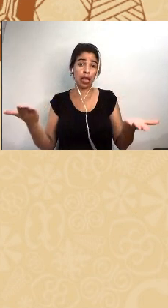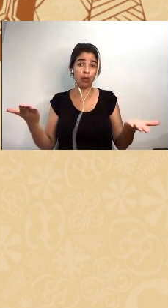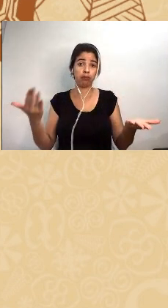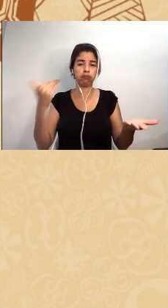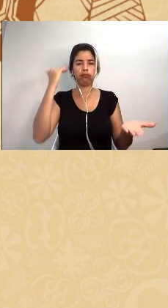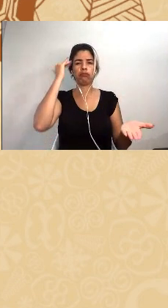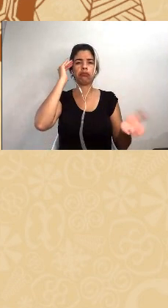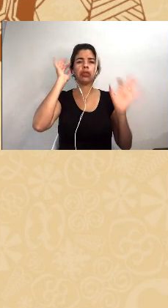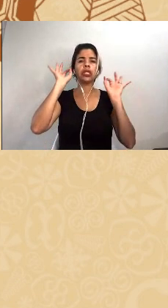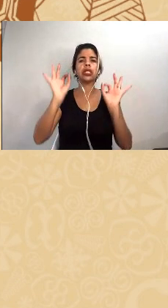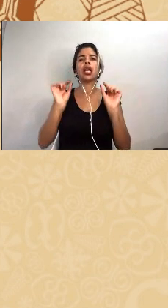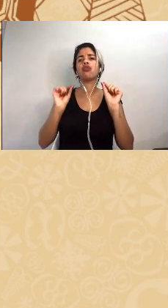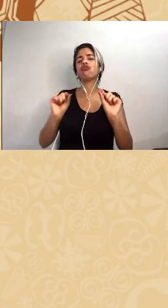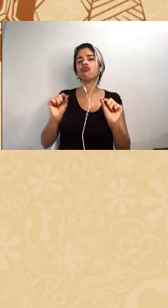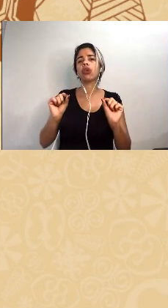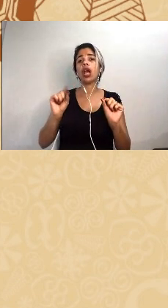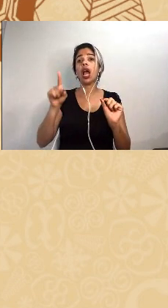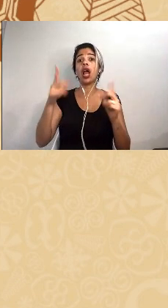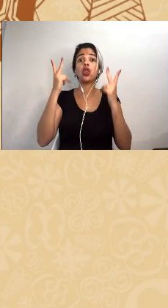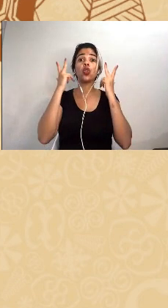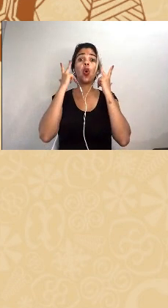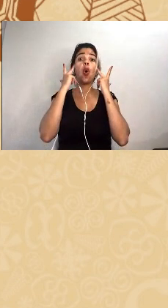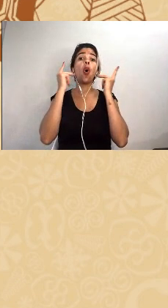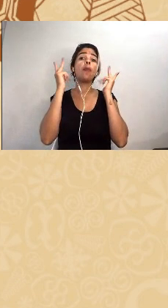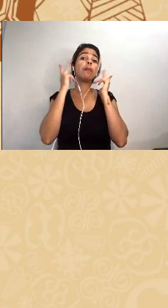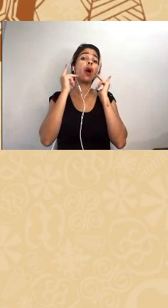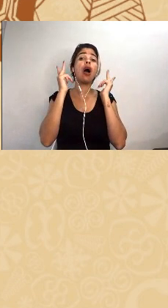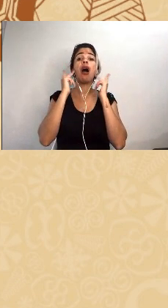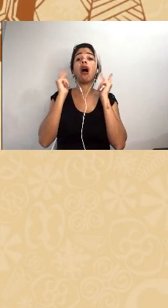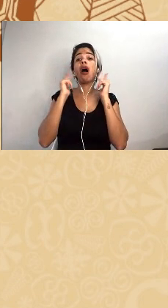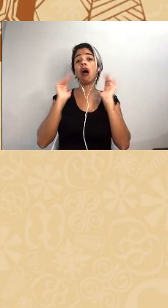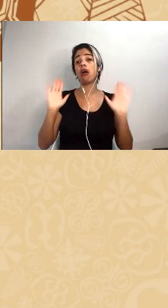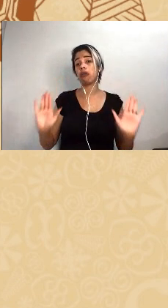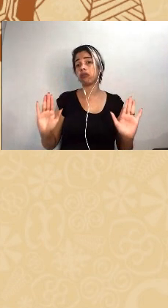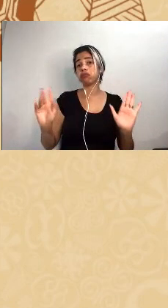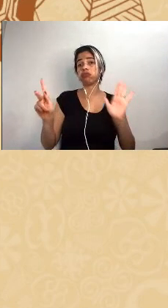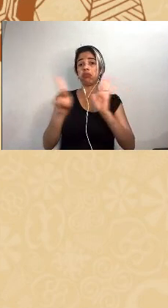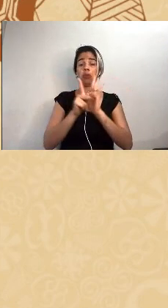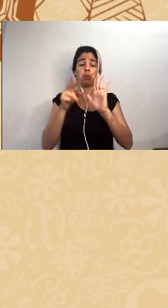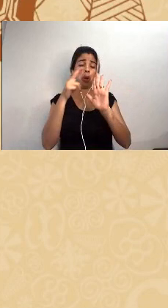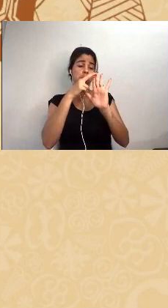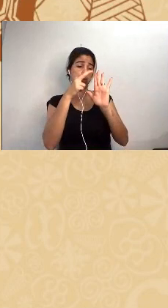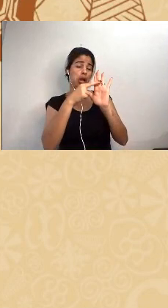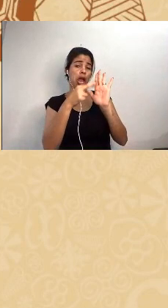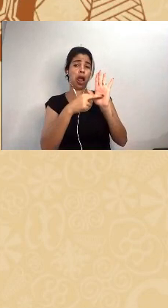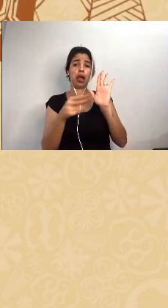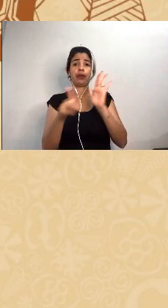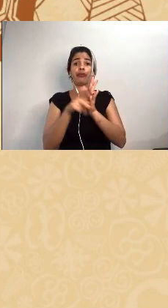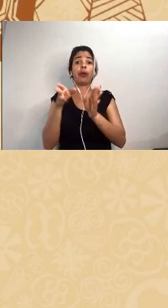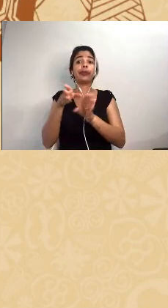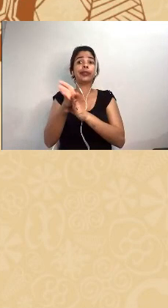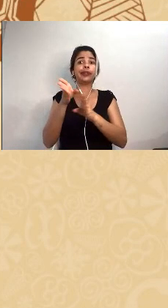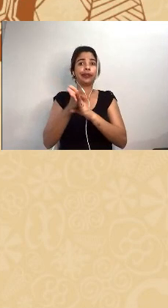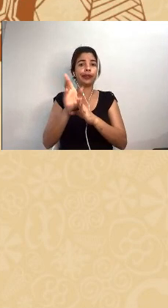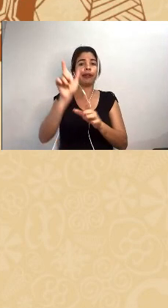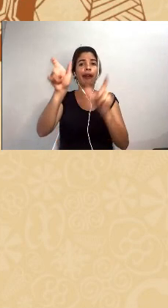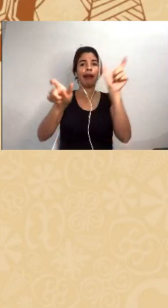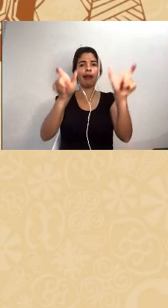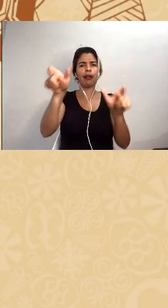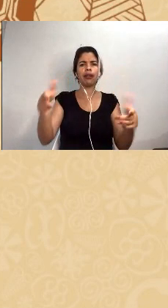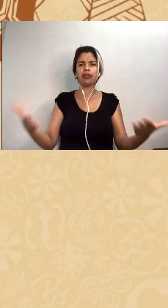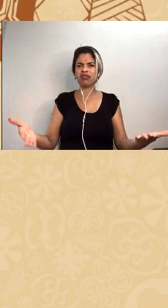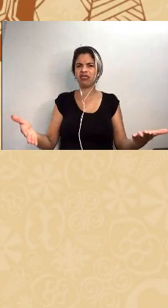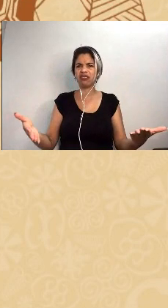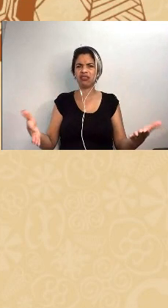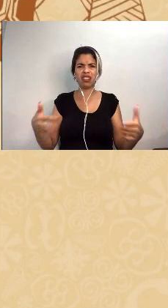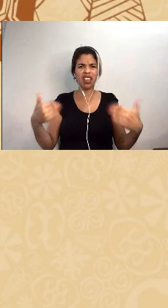absorver como normalizar, no sentido de estabelecer normas e padrões que orientam a ação dos indivíduos. Então, não me vê